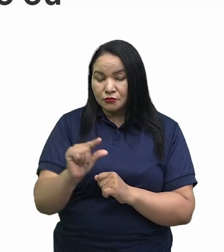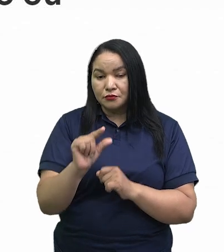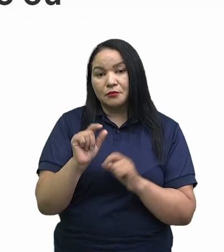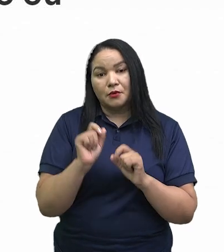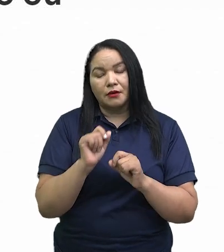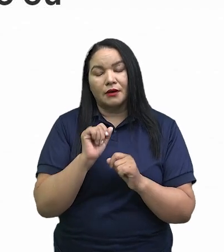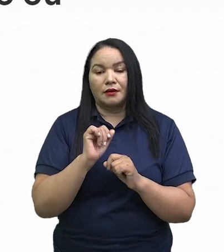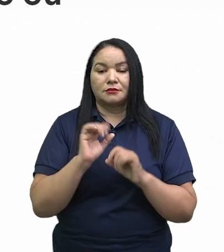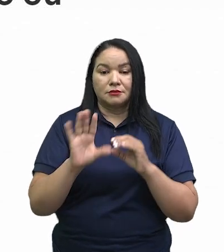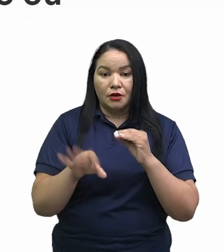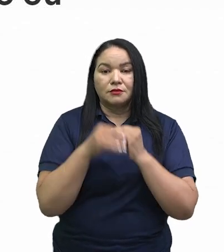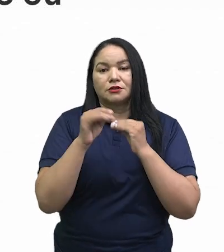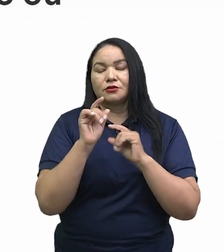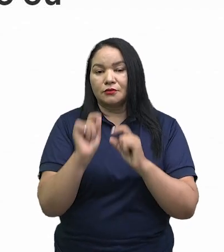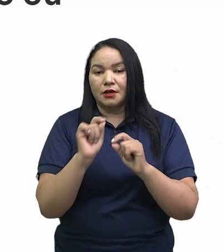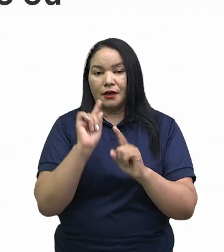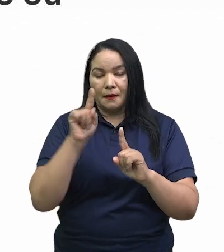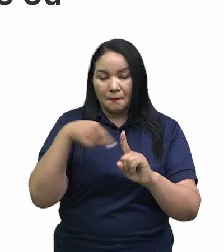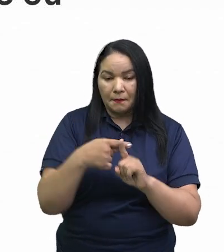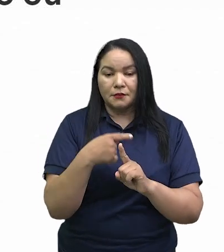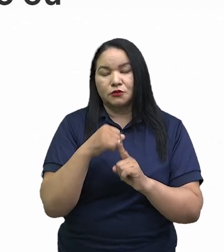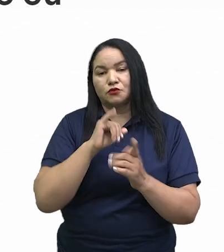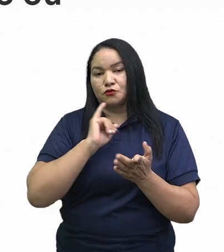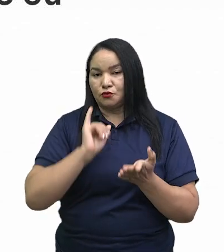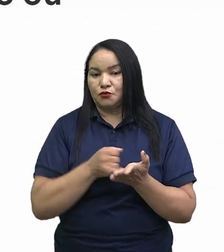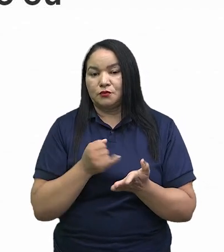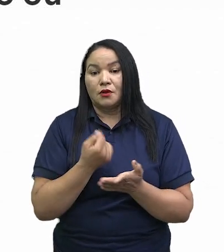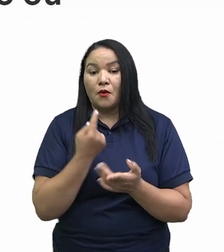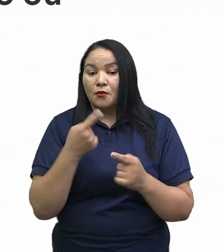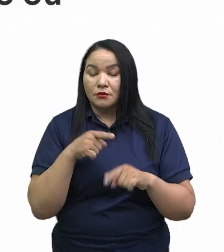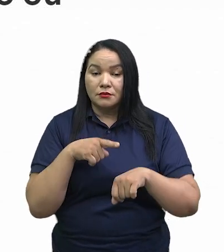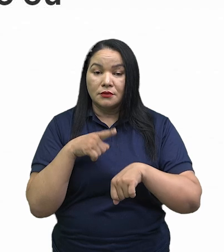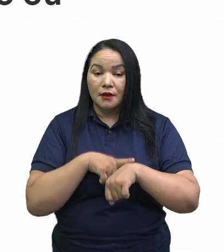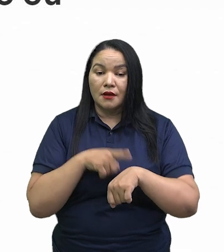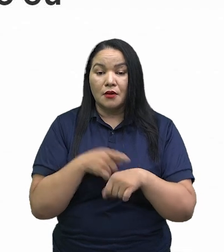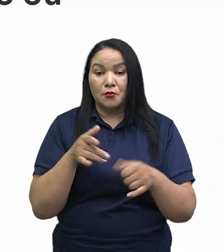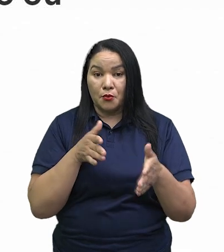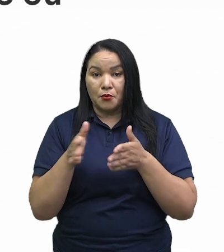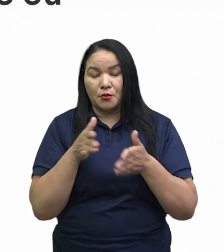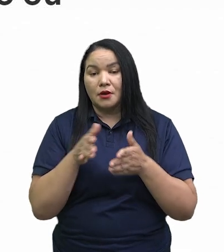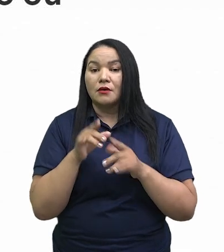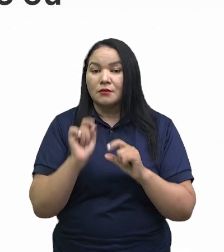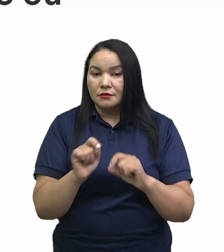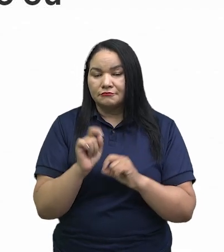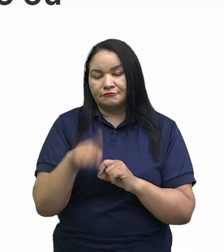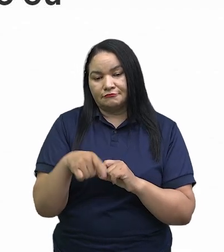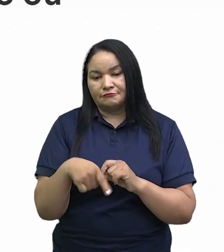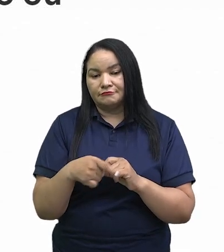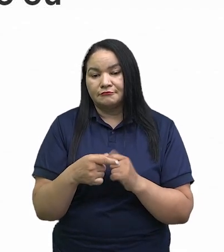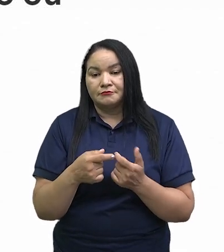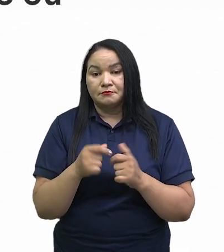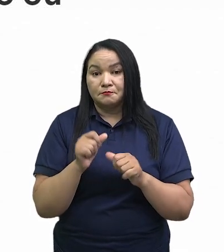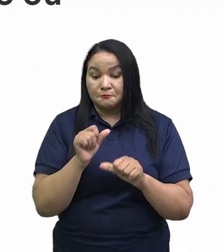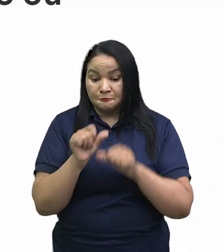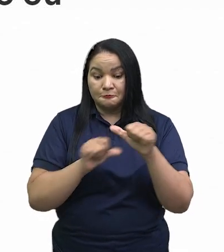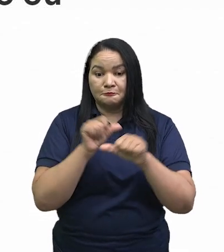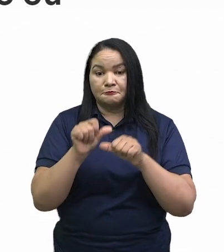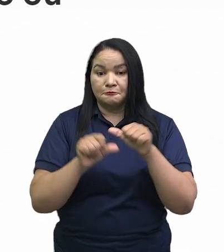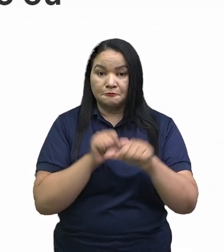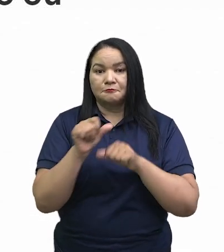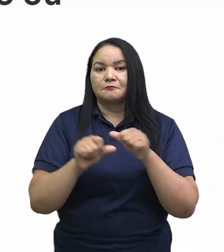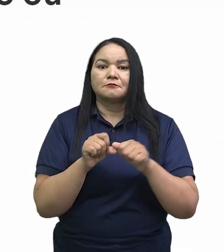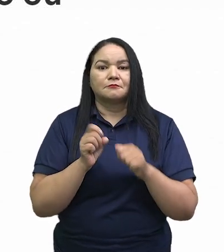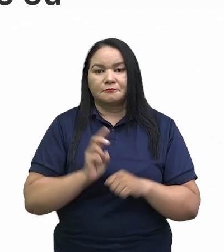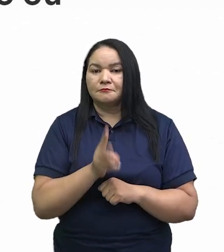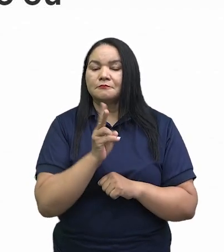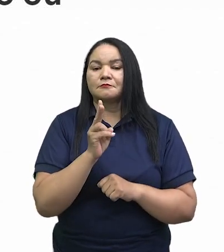no universo das finanças, o que é que se sabe? O tempo ele não é apenas uma medida, ele é um poderoso agente de transformação,